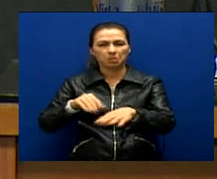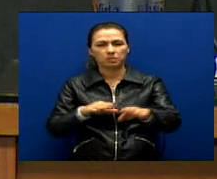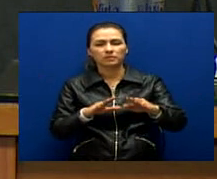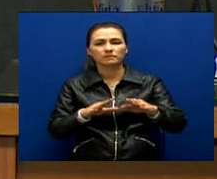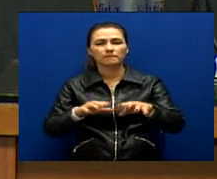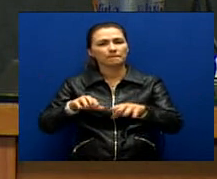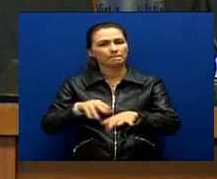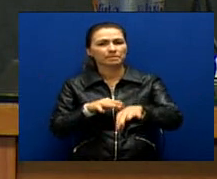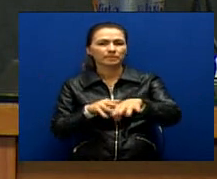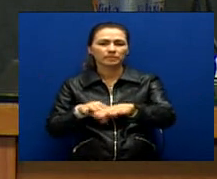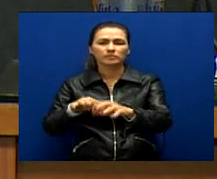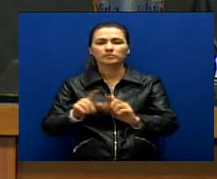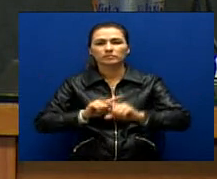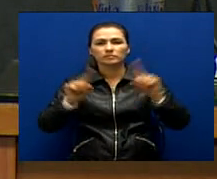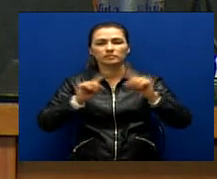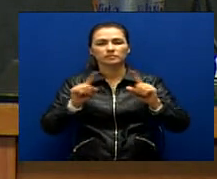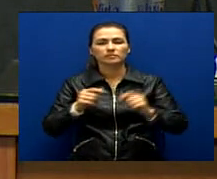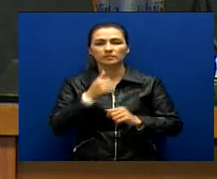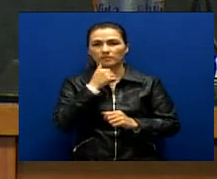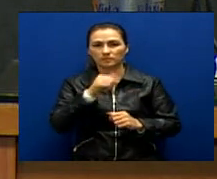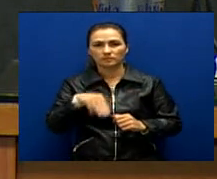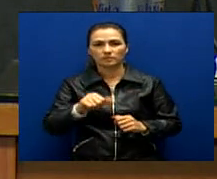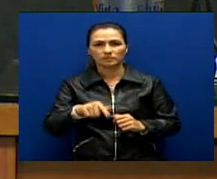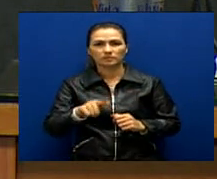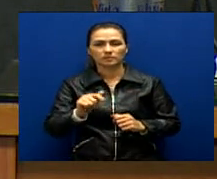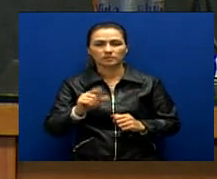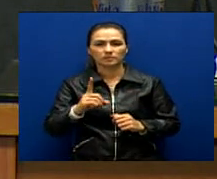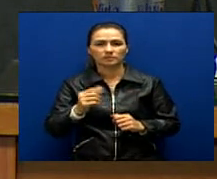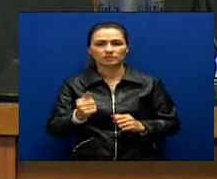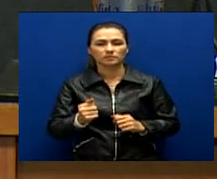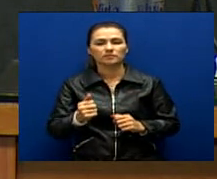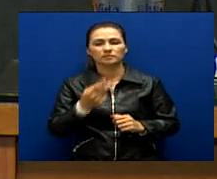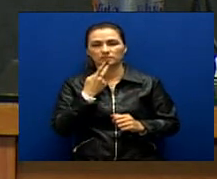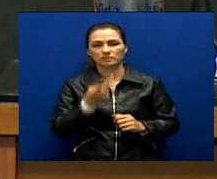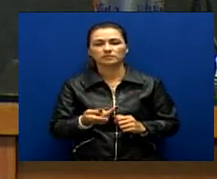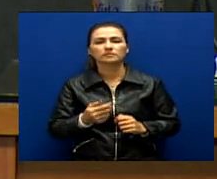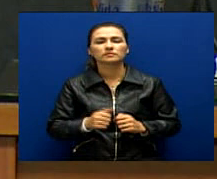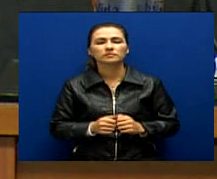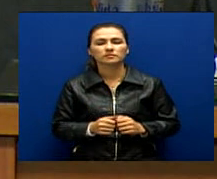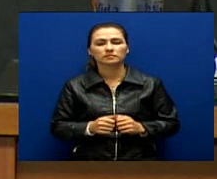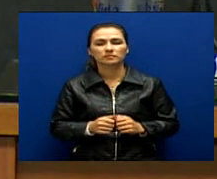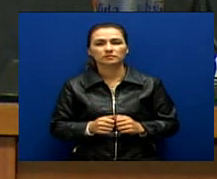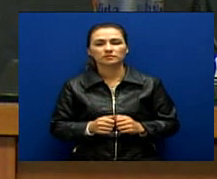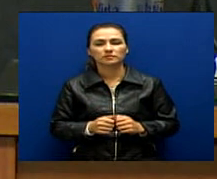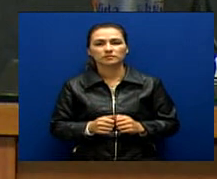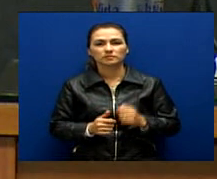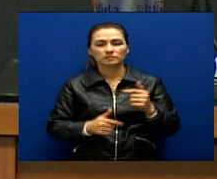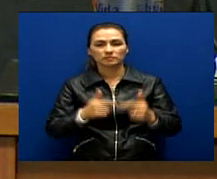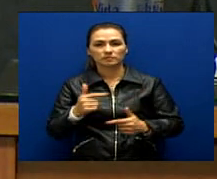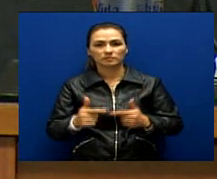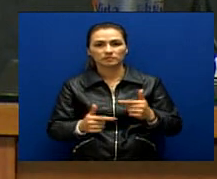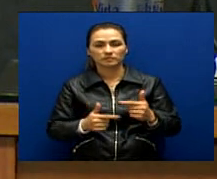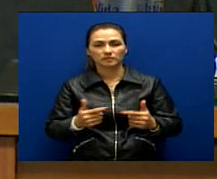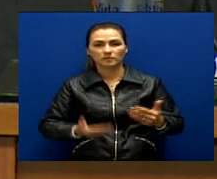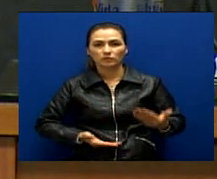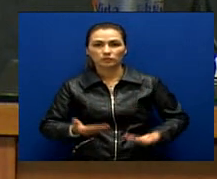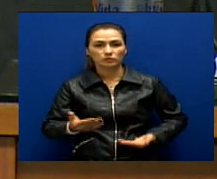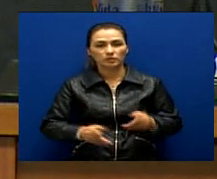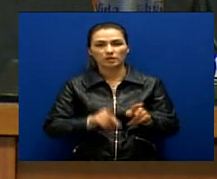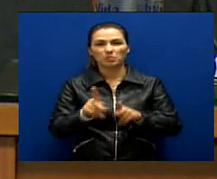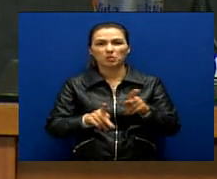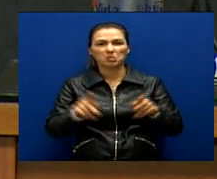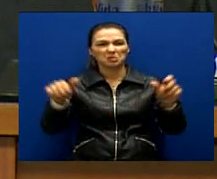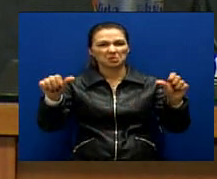do confiança bastante conta com bastante vou também sobre a questão da desvalorização do serviço público é um grande erro a gente